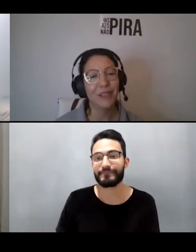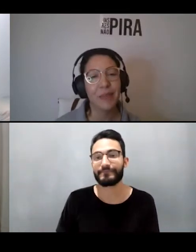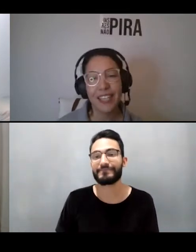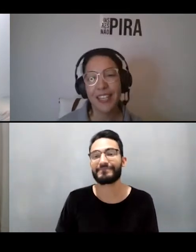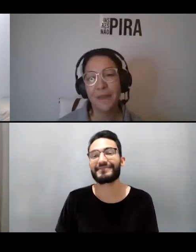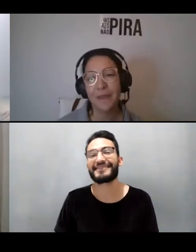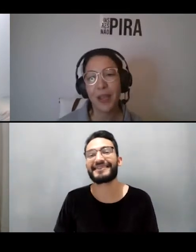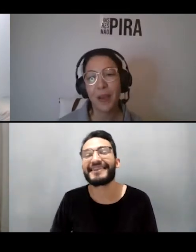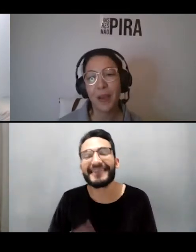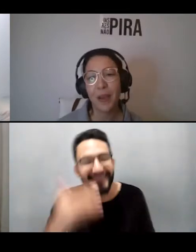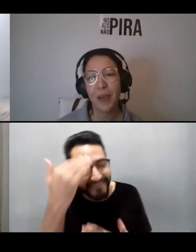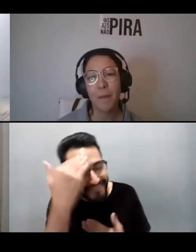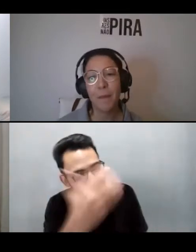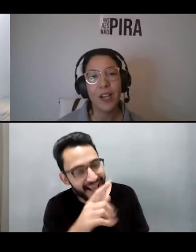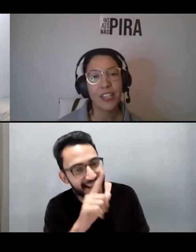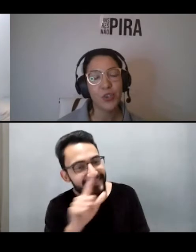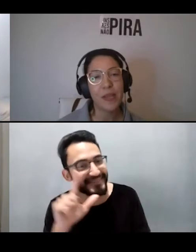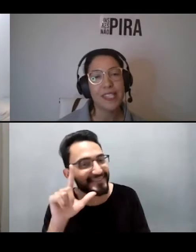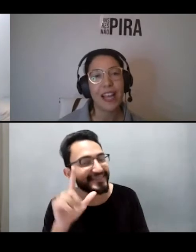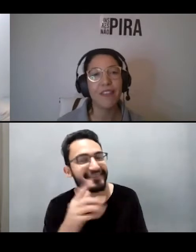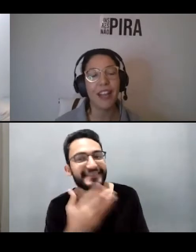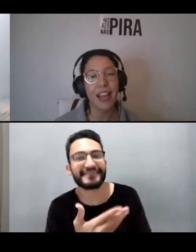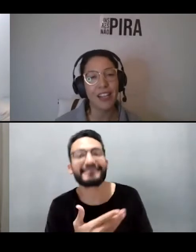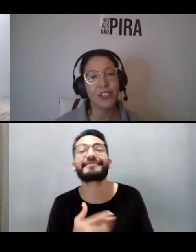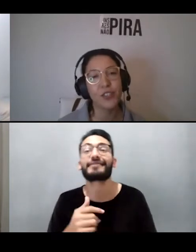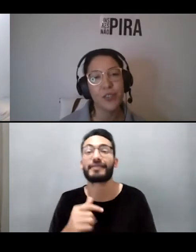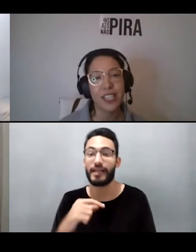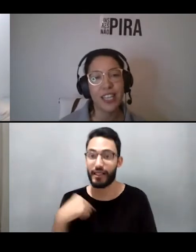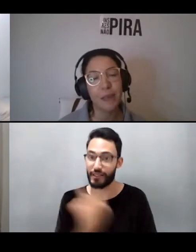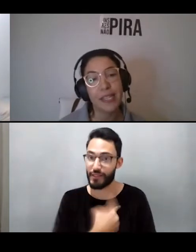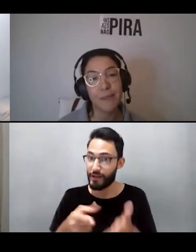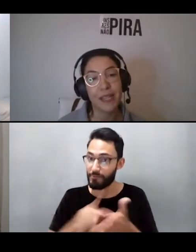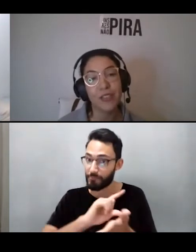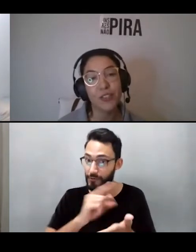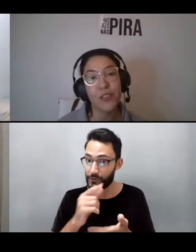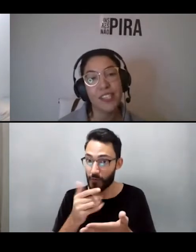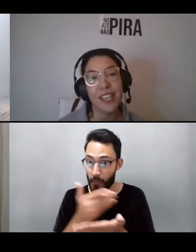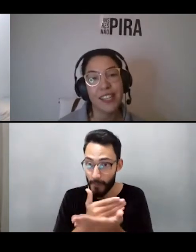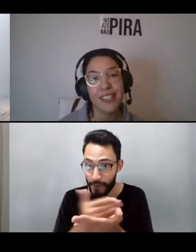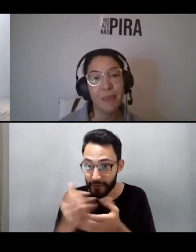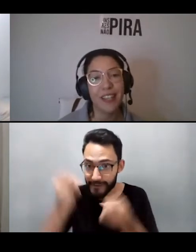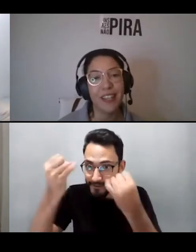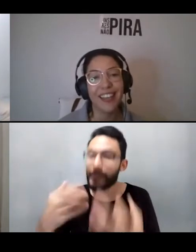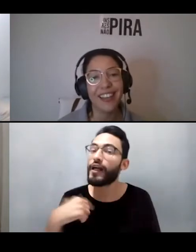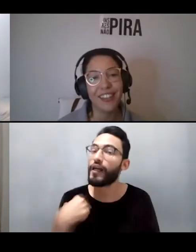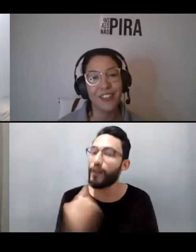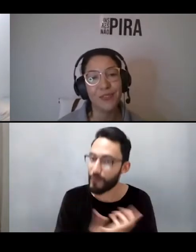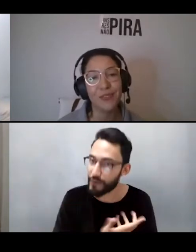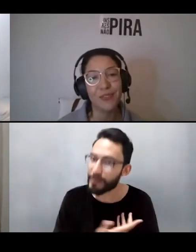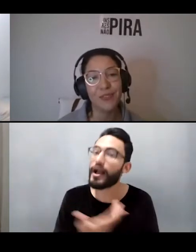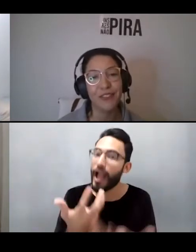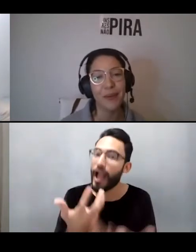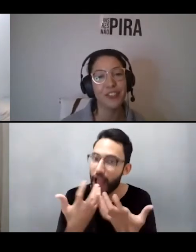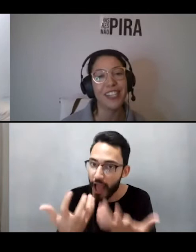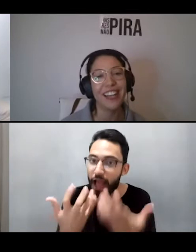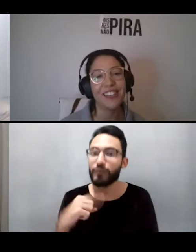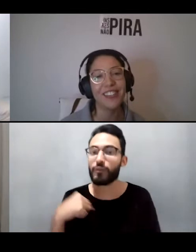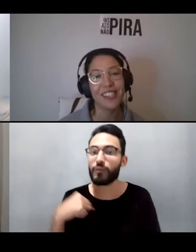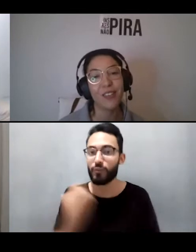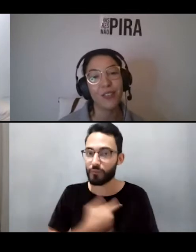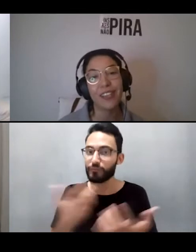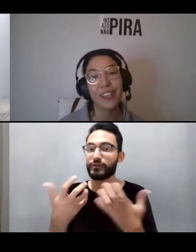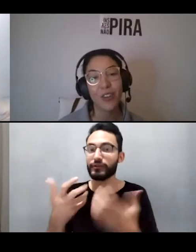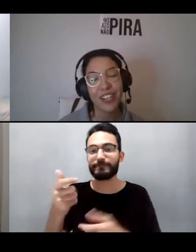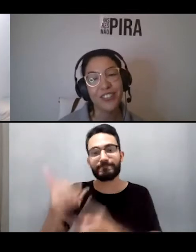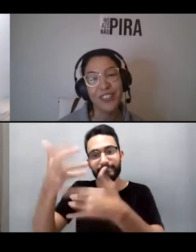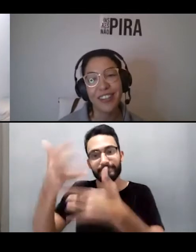Obrigada, Lê. Bom, antes da gente começar a falar, a gente gostaria da participação de vocês, né? Porque aqui a gente vai falar um pouco de